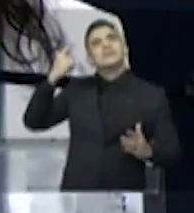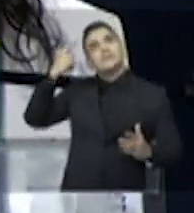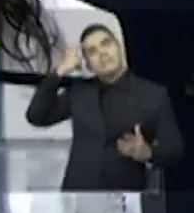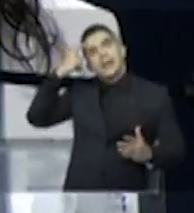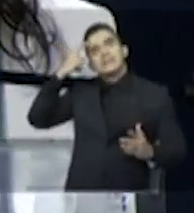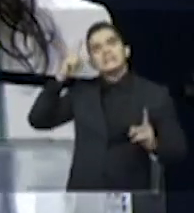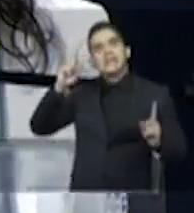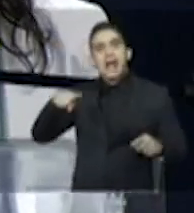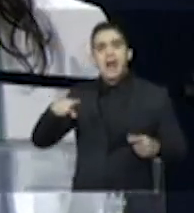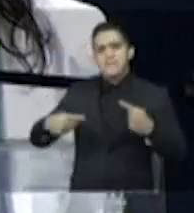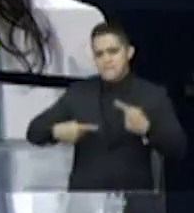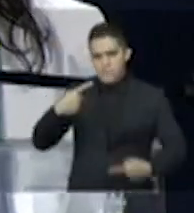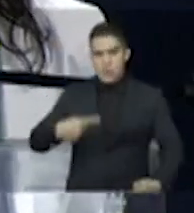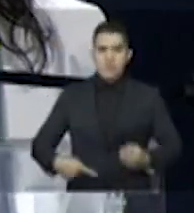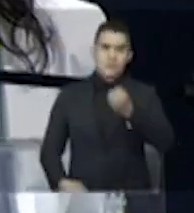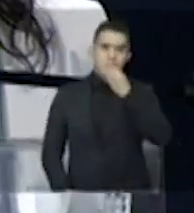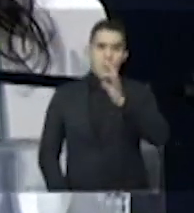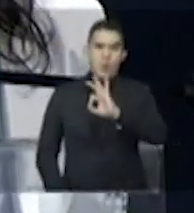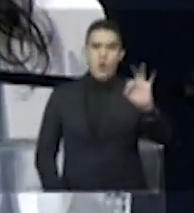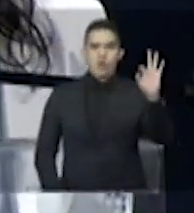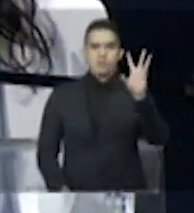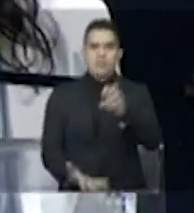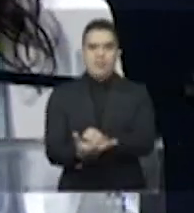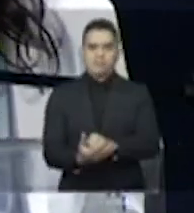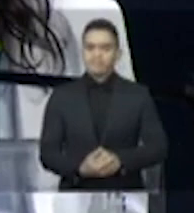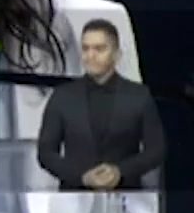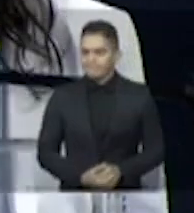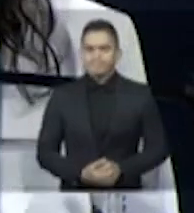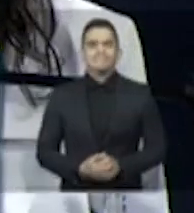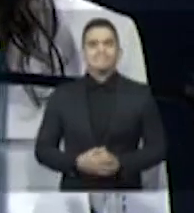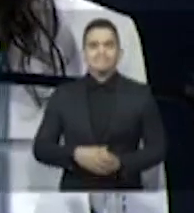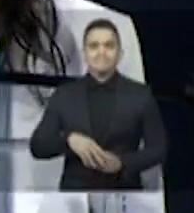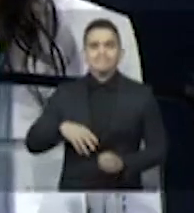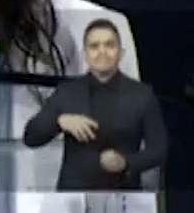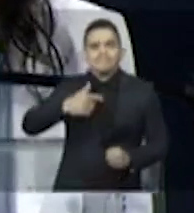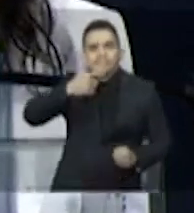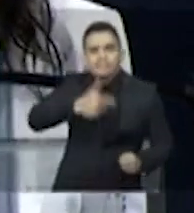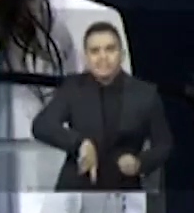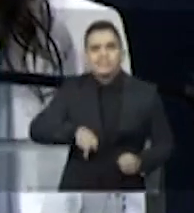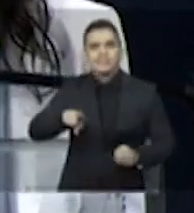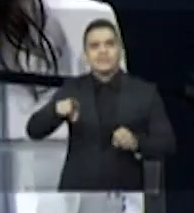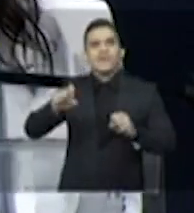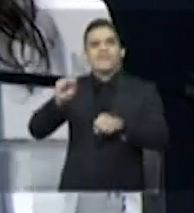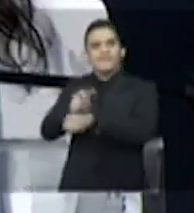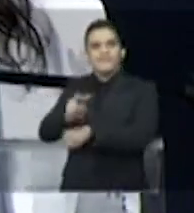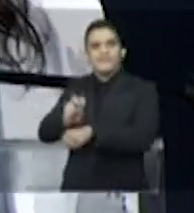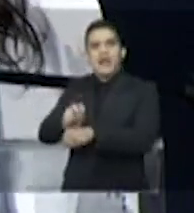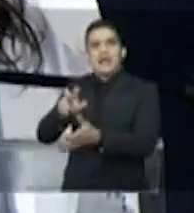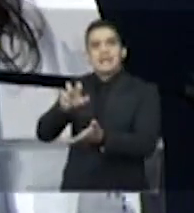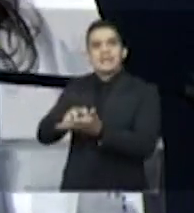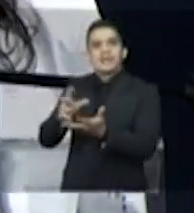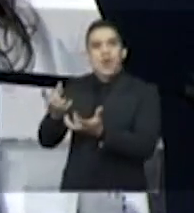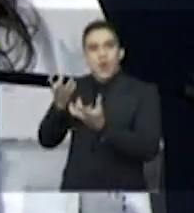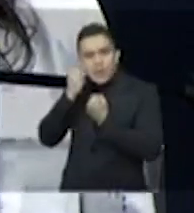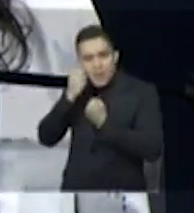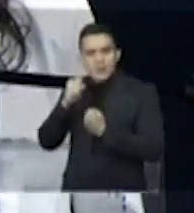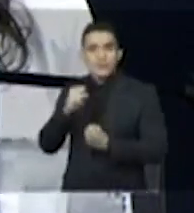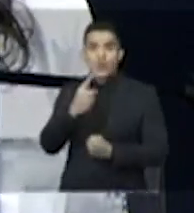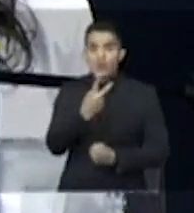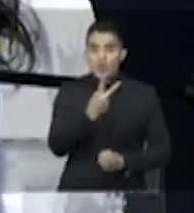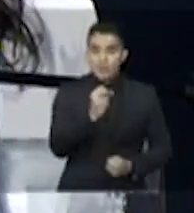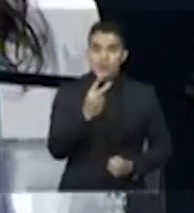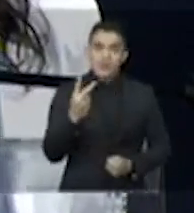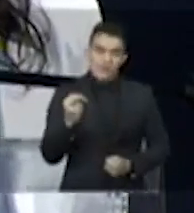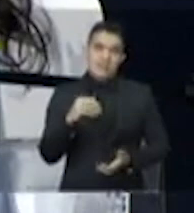implementadas foram suficientes e adequadas. A situação se repete em relação às vagas em centros de acolhida. Em 2020, a Secretaria de Assistência e